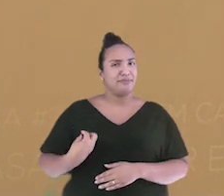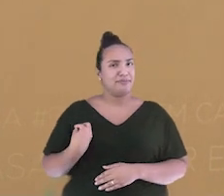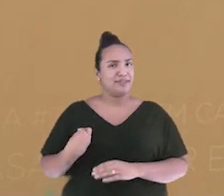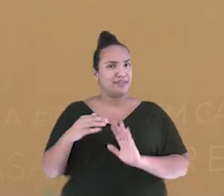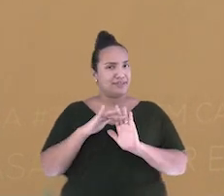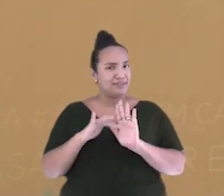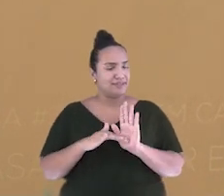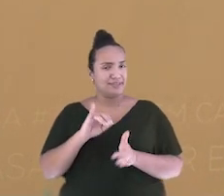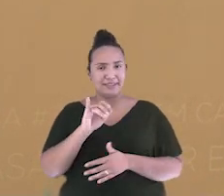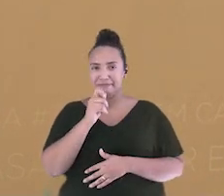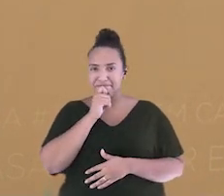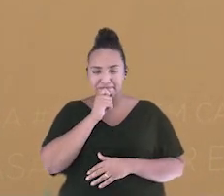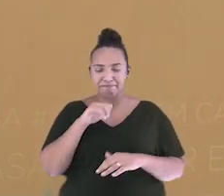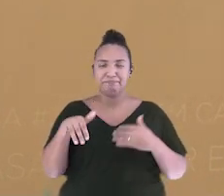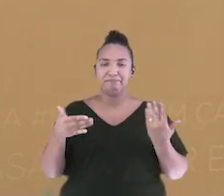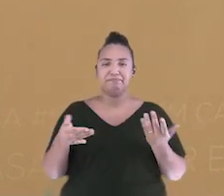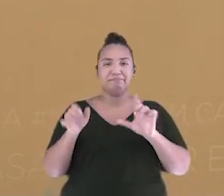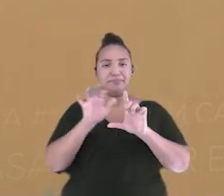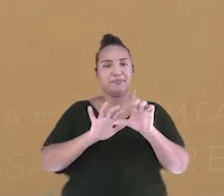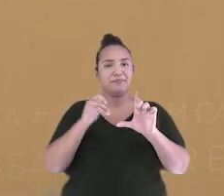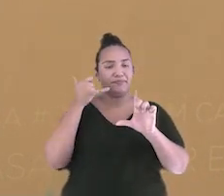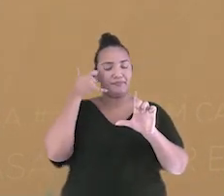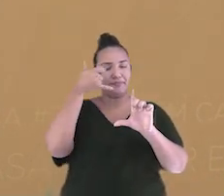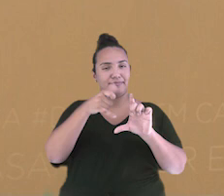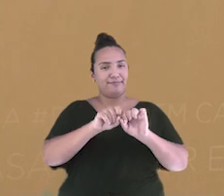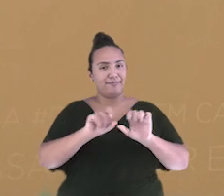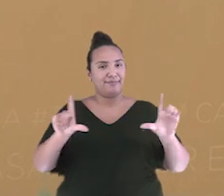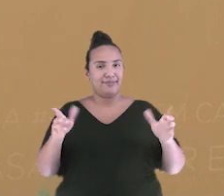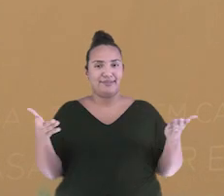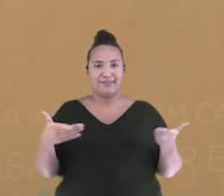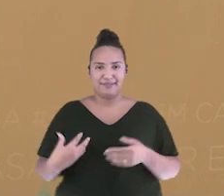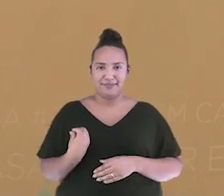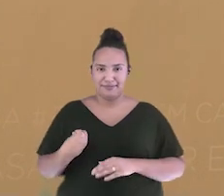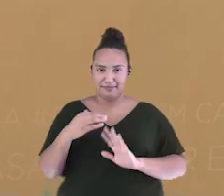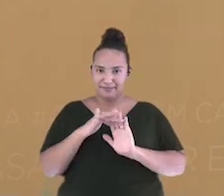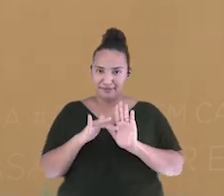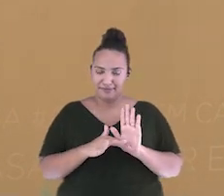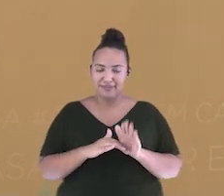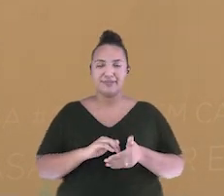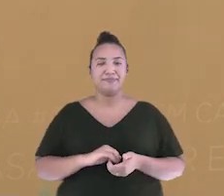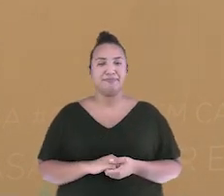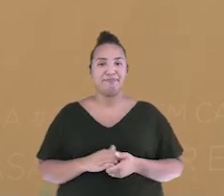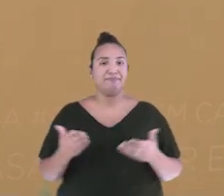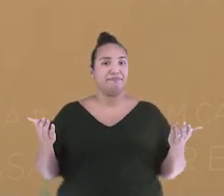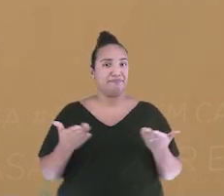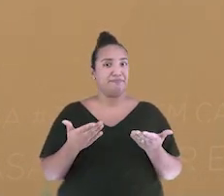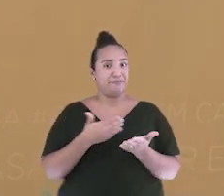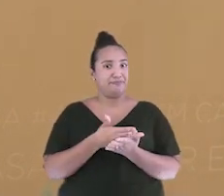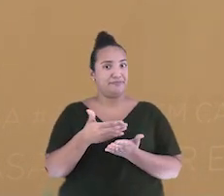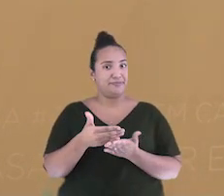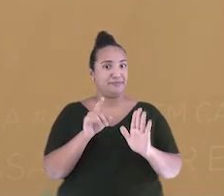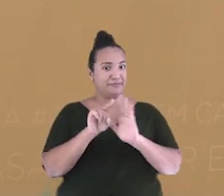presença na aula de hoje? Se ainda não, aponte o celular para o QR Code que está na sua tela e marque a sua presença.